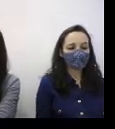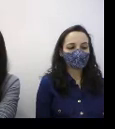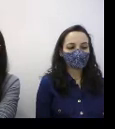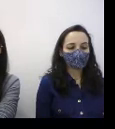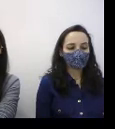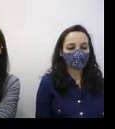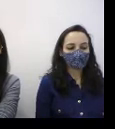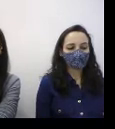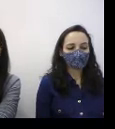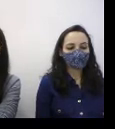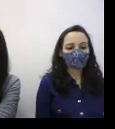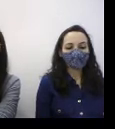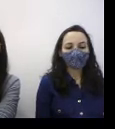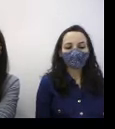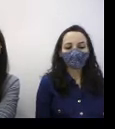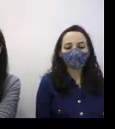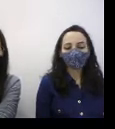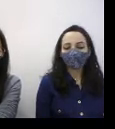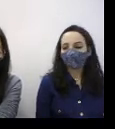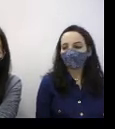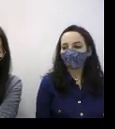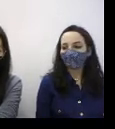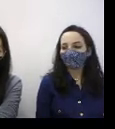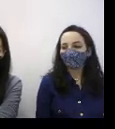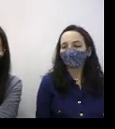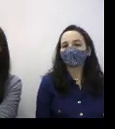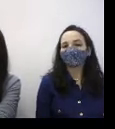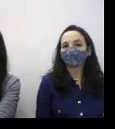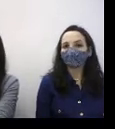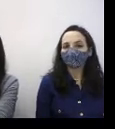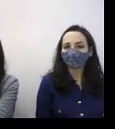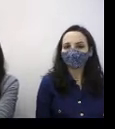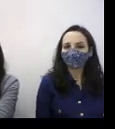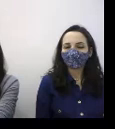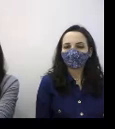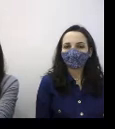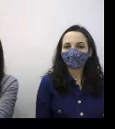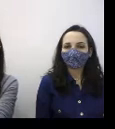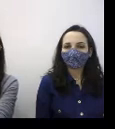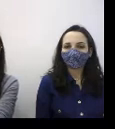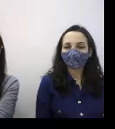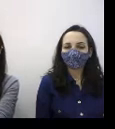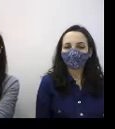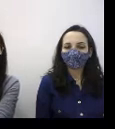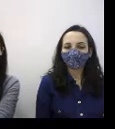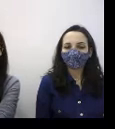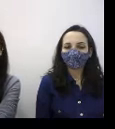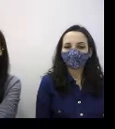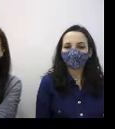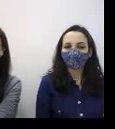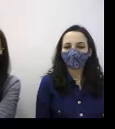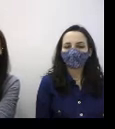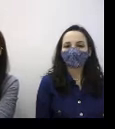autoestima, o que a maioria acha que é autoestima, né? Vamos dizer assim, que no